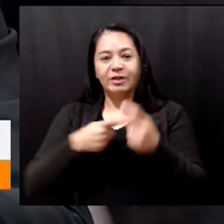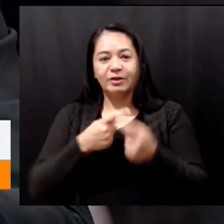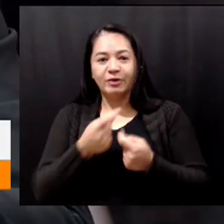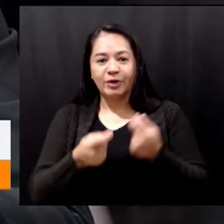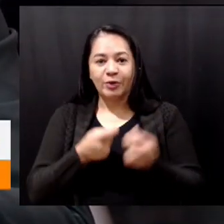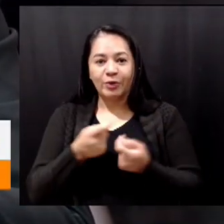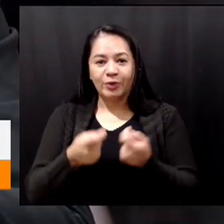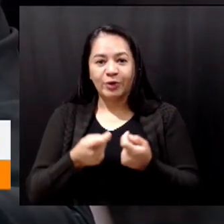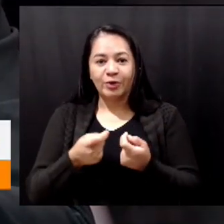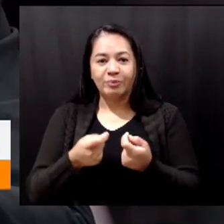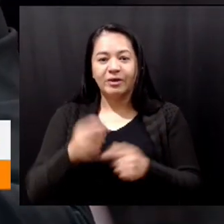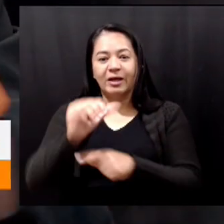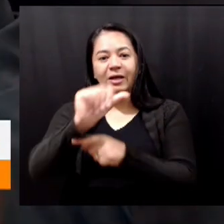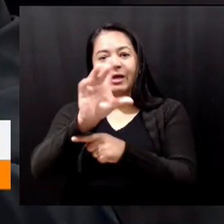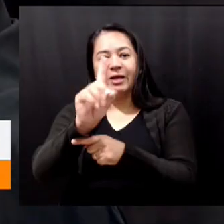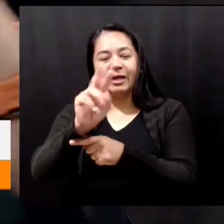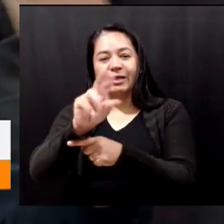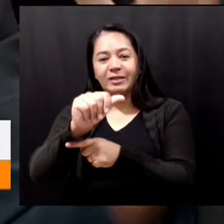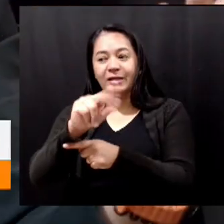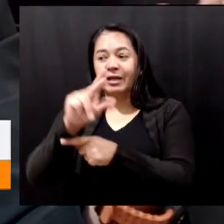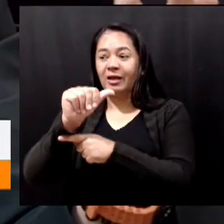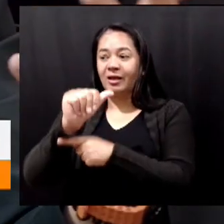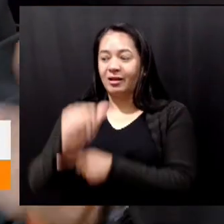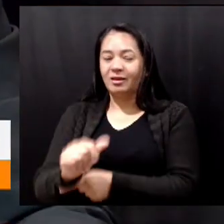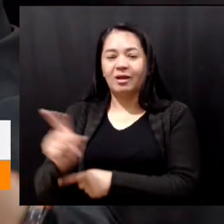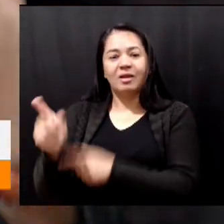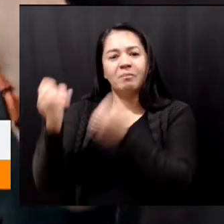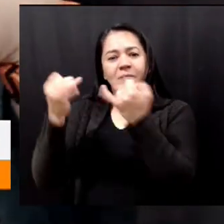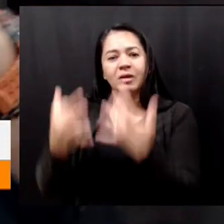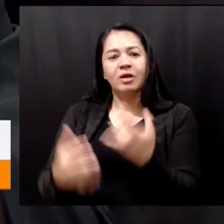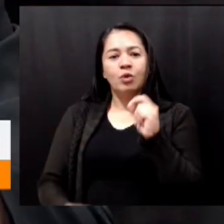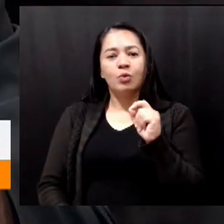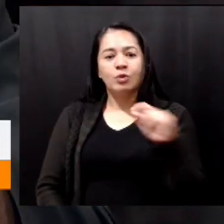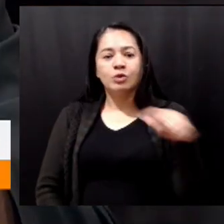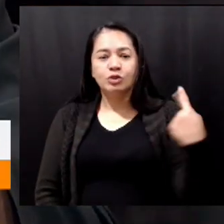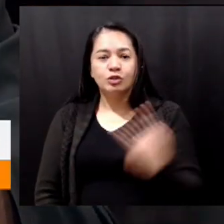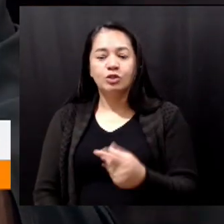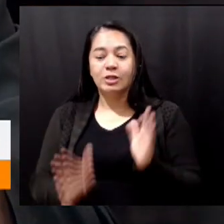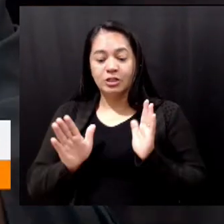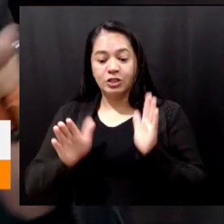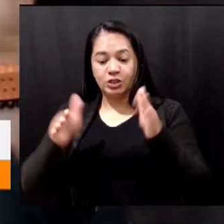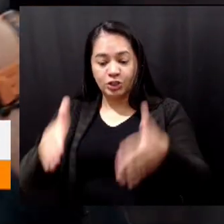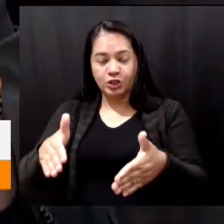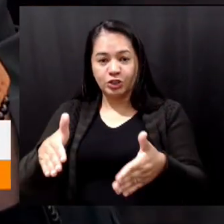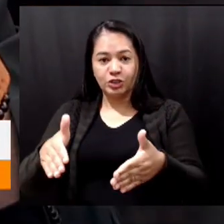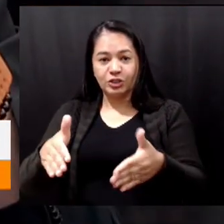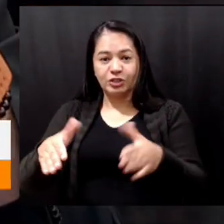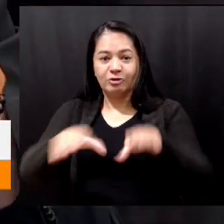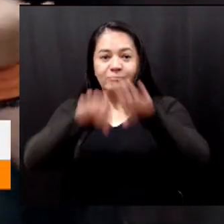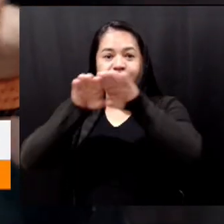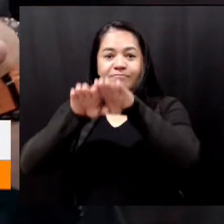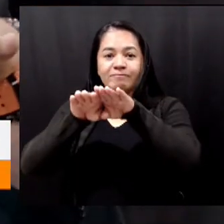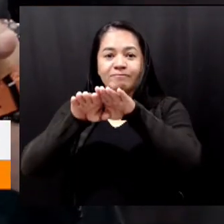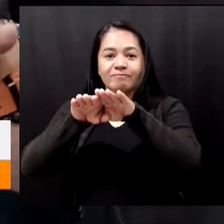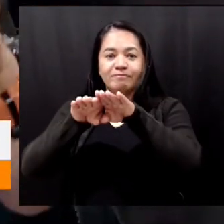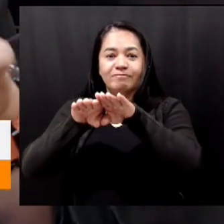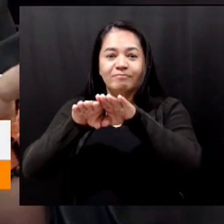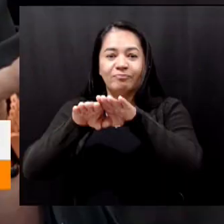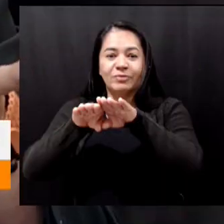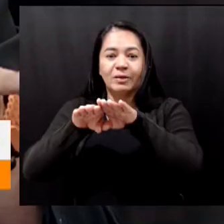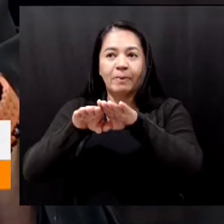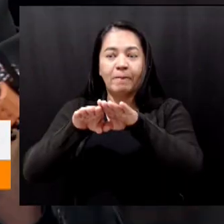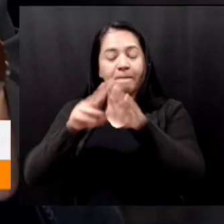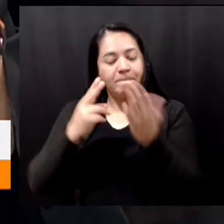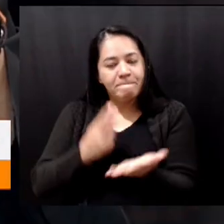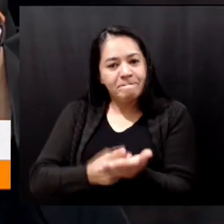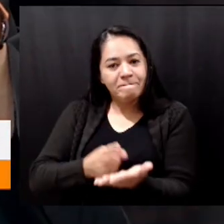ela sempre fala, que a gente chegou nesse patamar apesar da questão política, né?